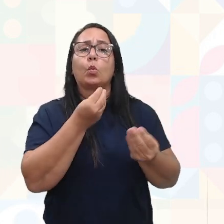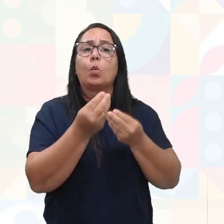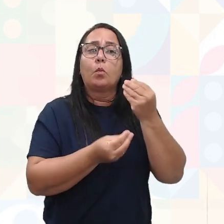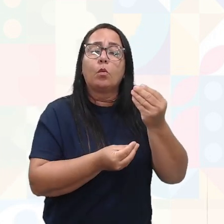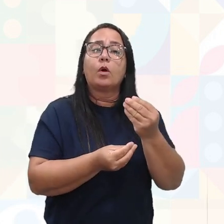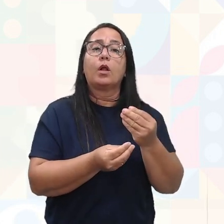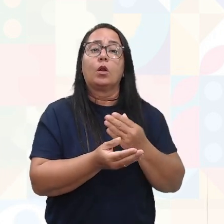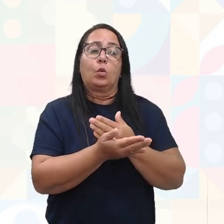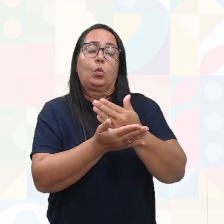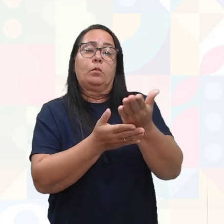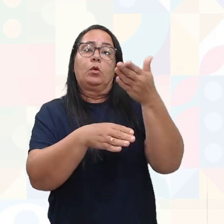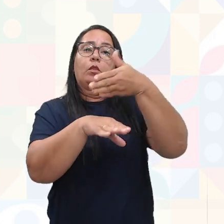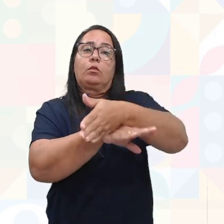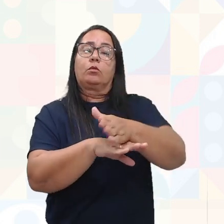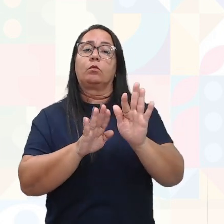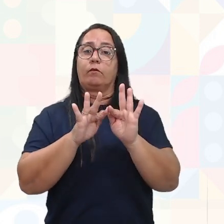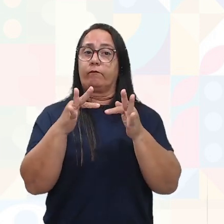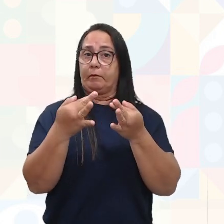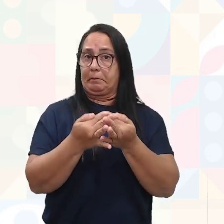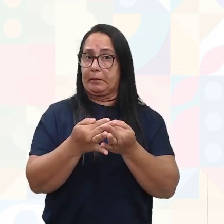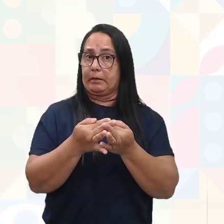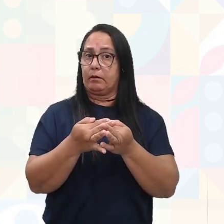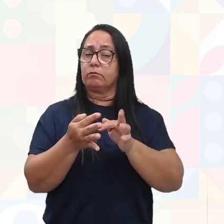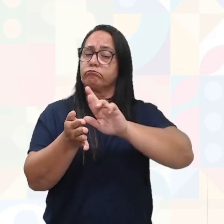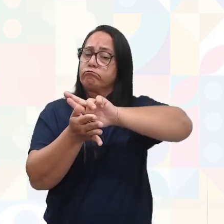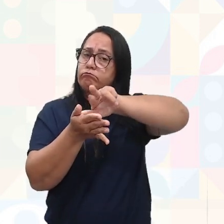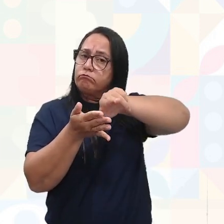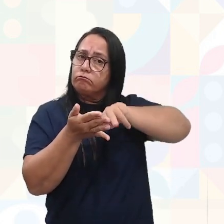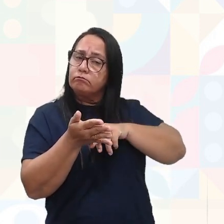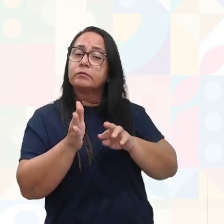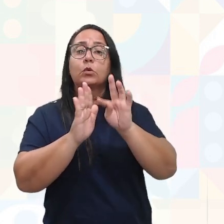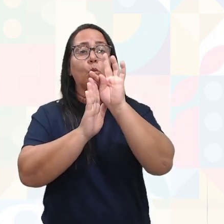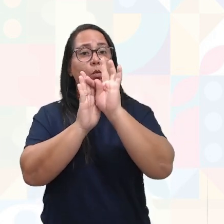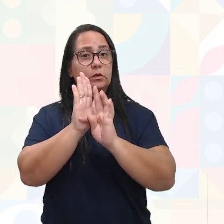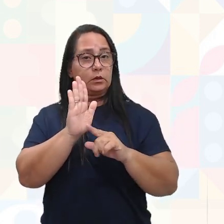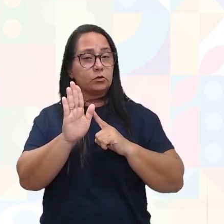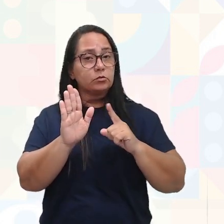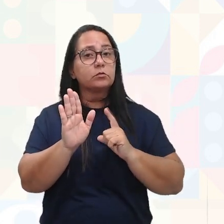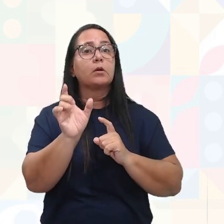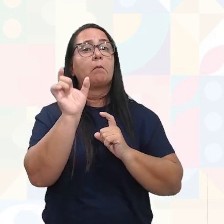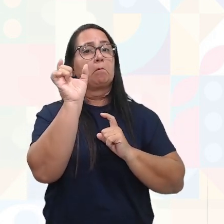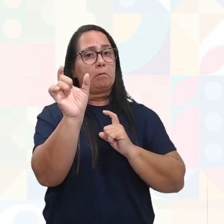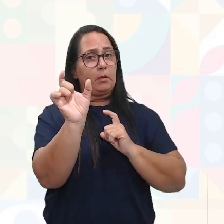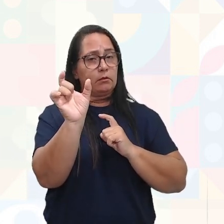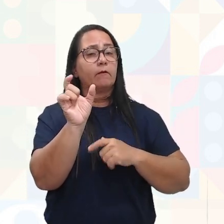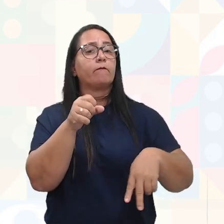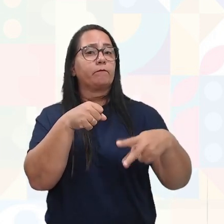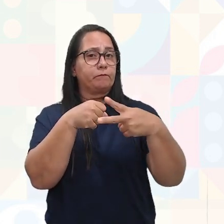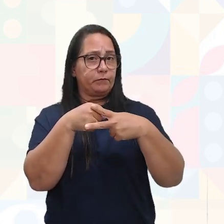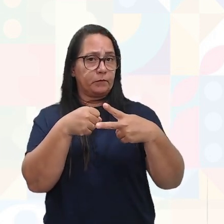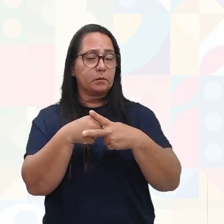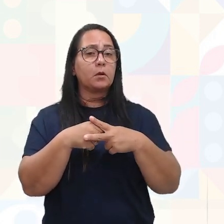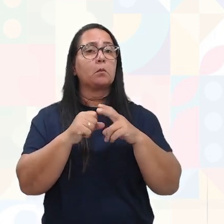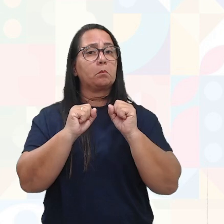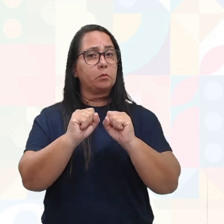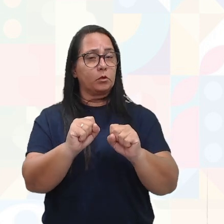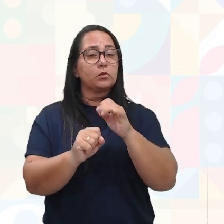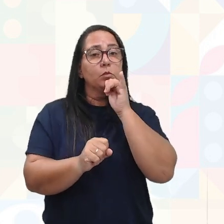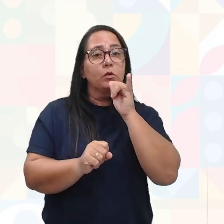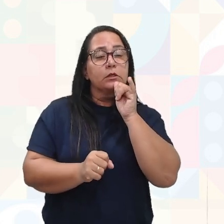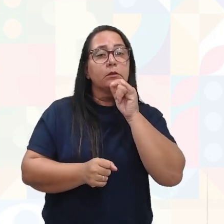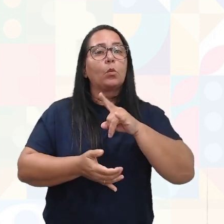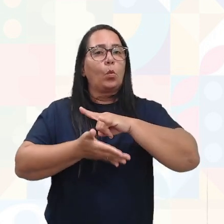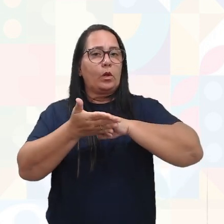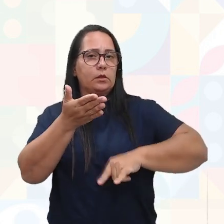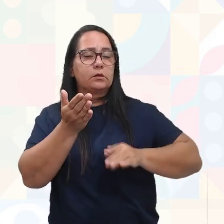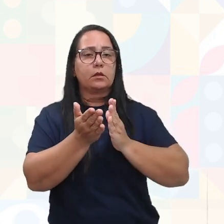família, entre outras coisas. Entenderam? E o texto, ele é verbal. Um texto também pode ser verbal. Você está lendo uma receita de um bolo, é um texto